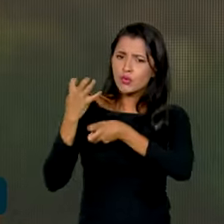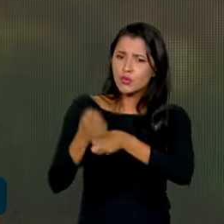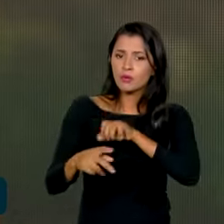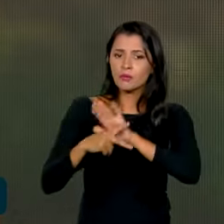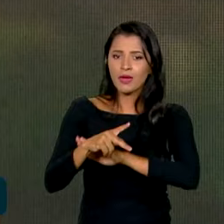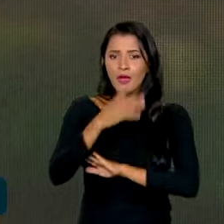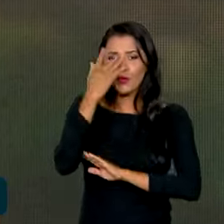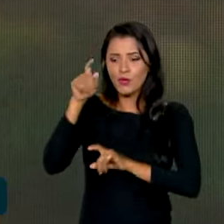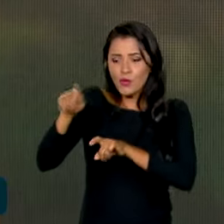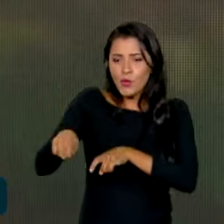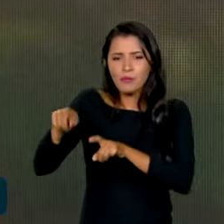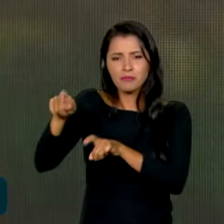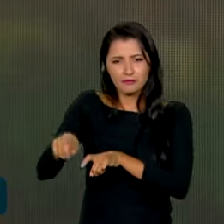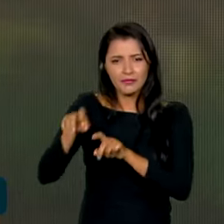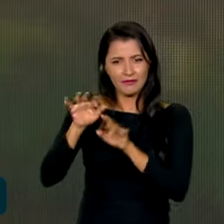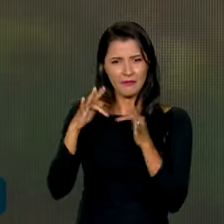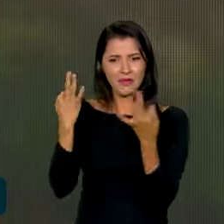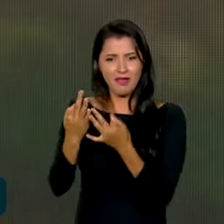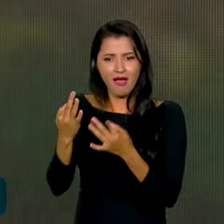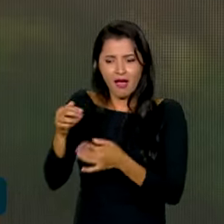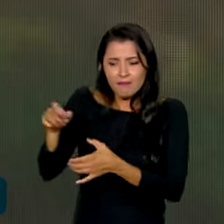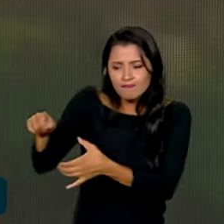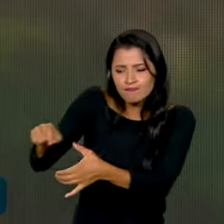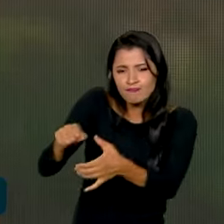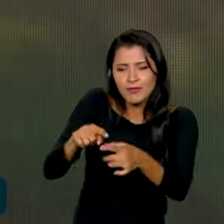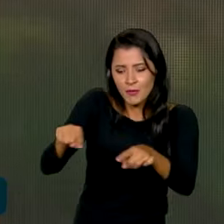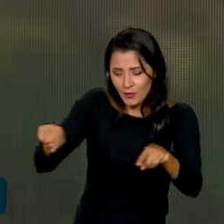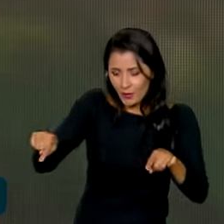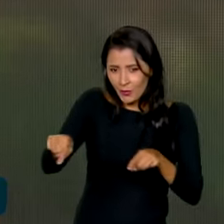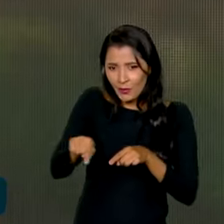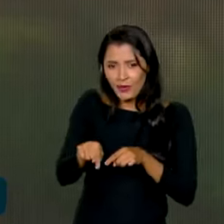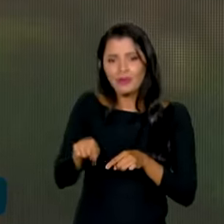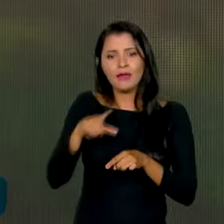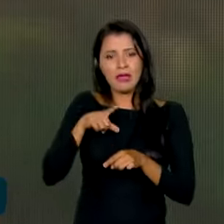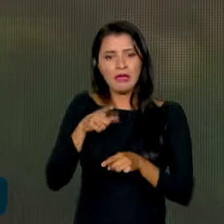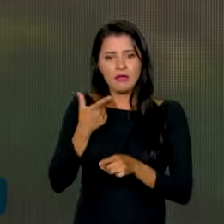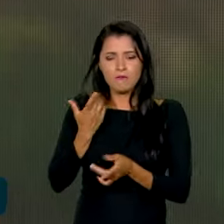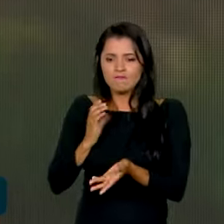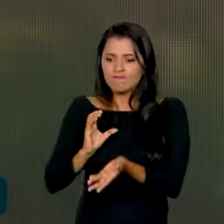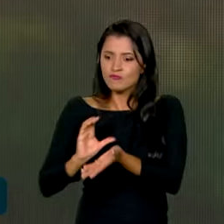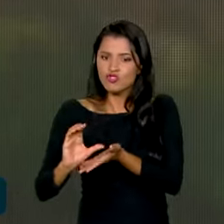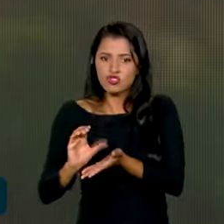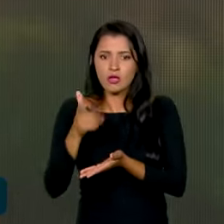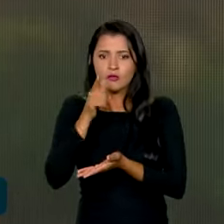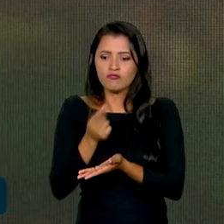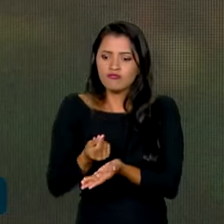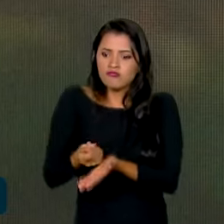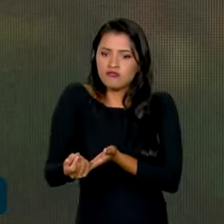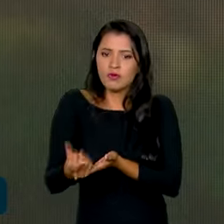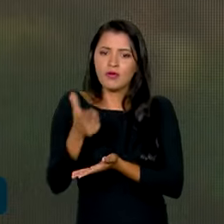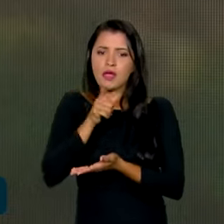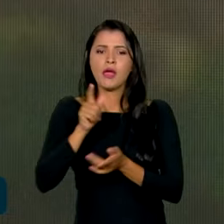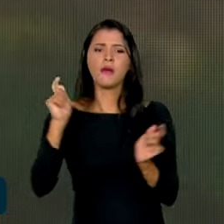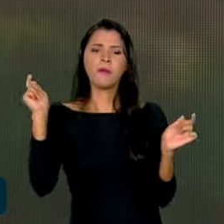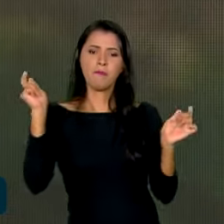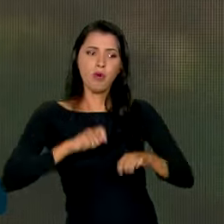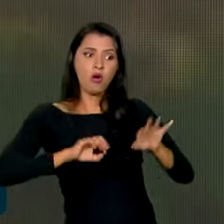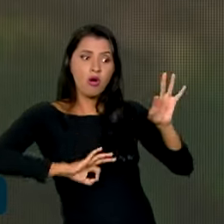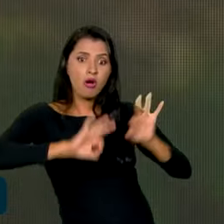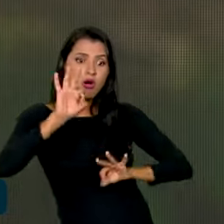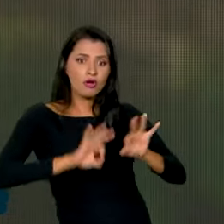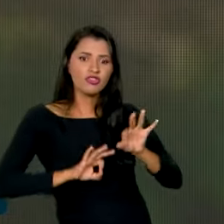do pequeno agricultor familiar. E com essa injeção de recurso, ele pode se